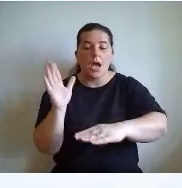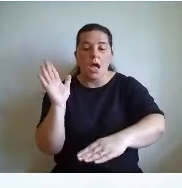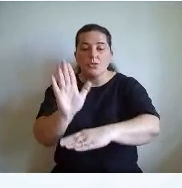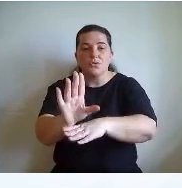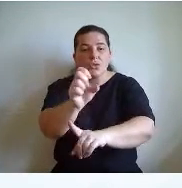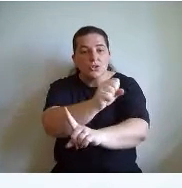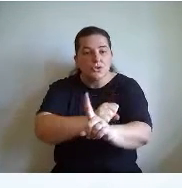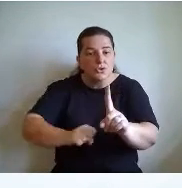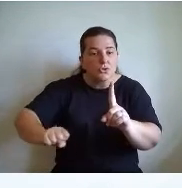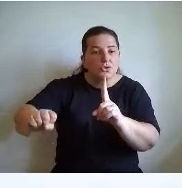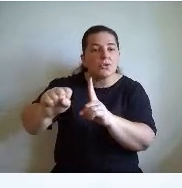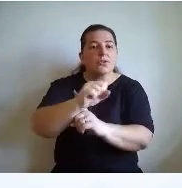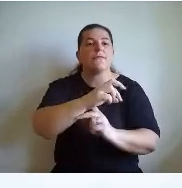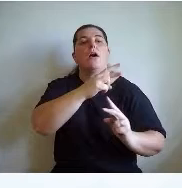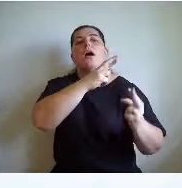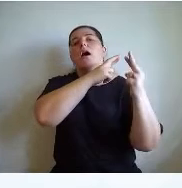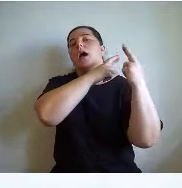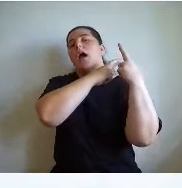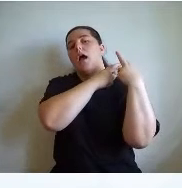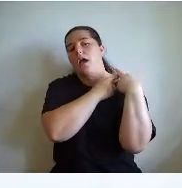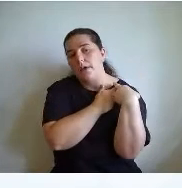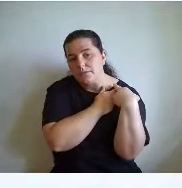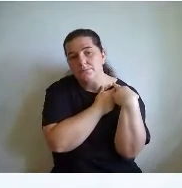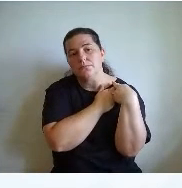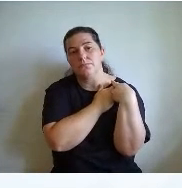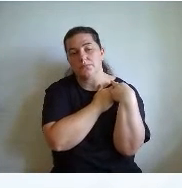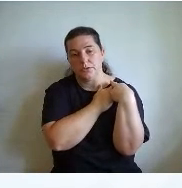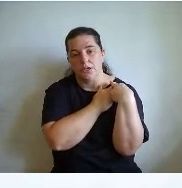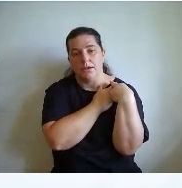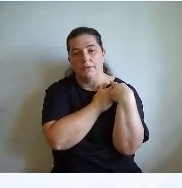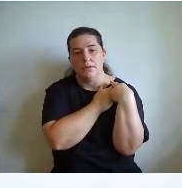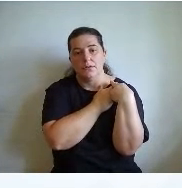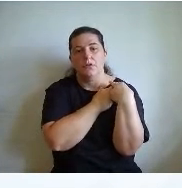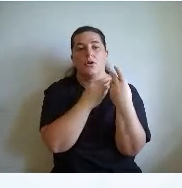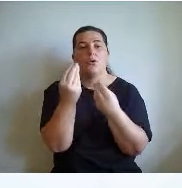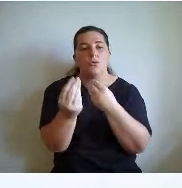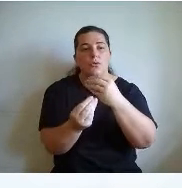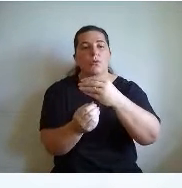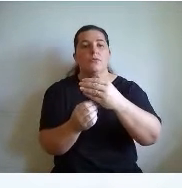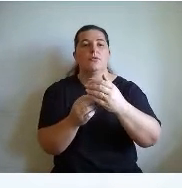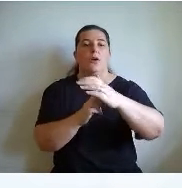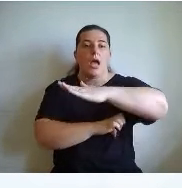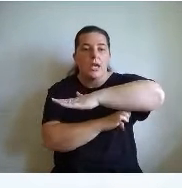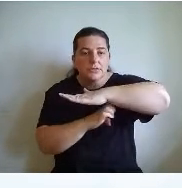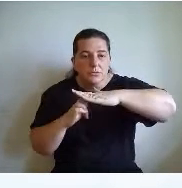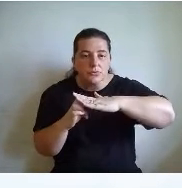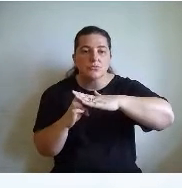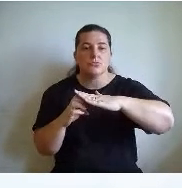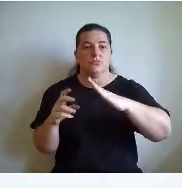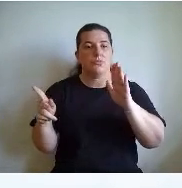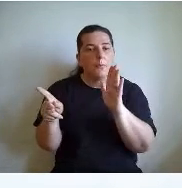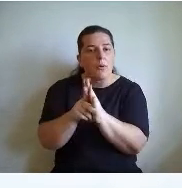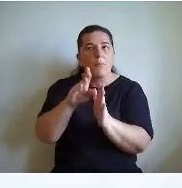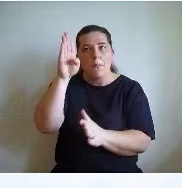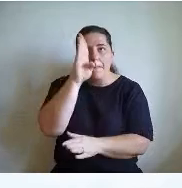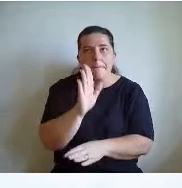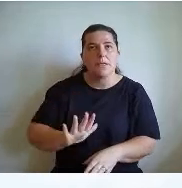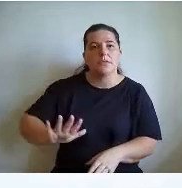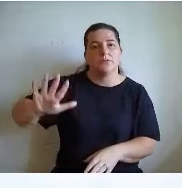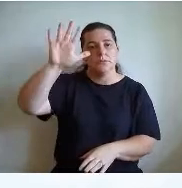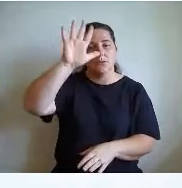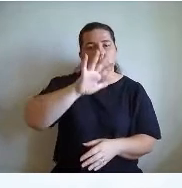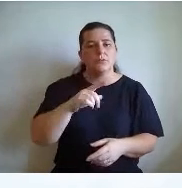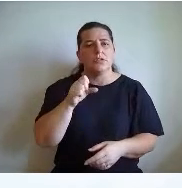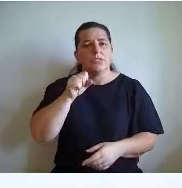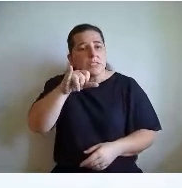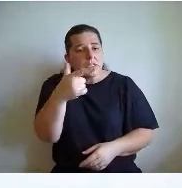socialmente falando, responsável dentro de uma estrutura como essa? Então, se você não tem